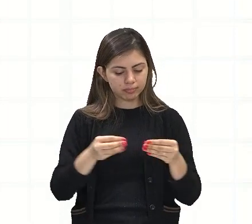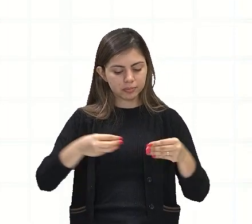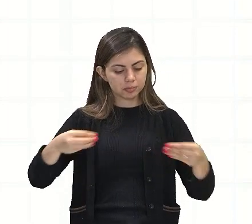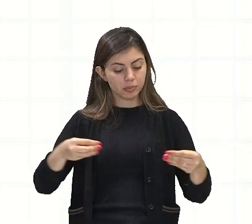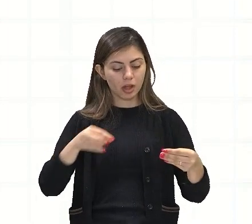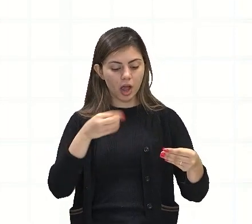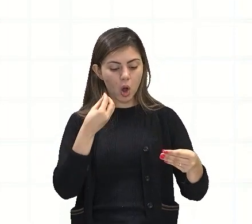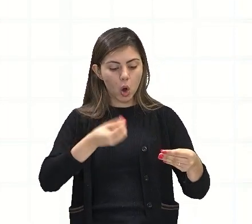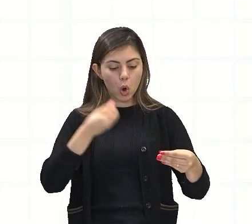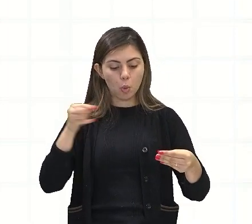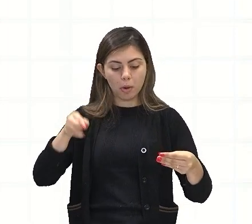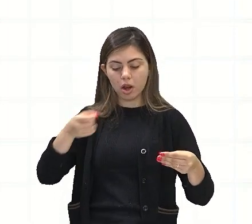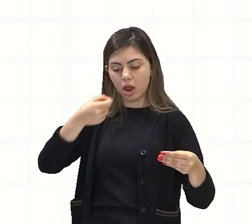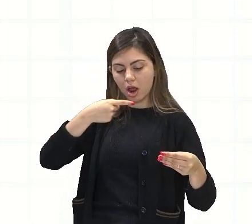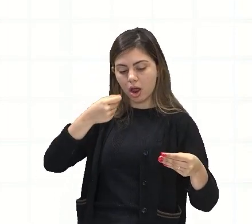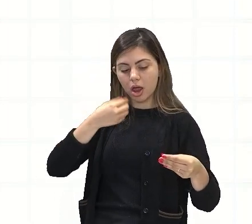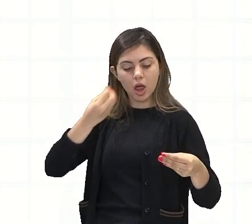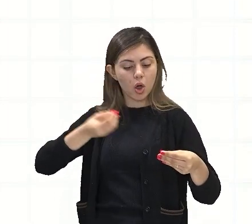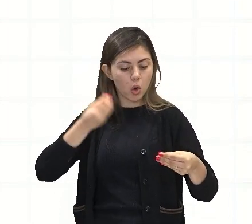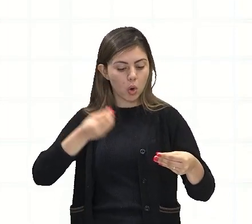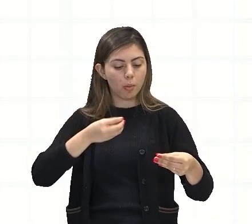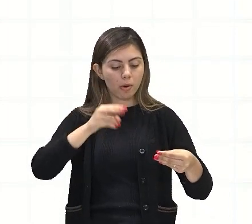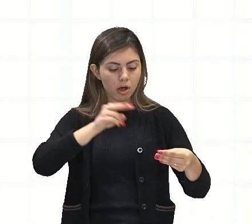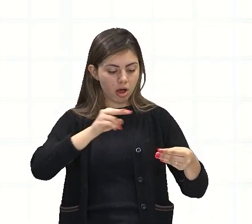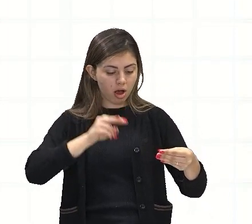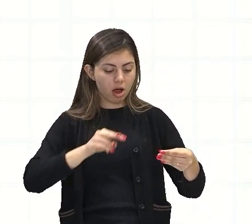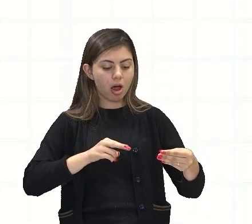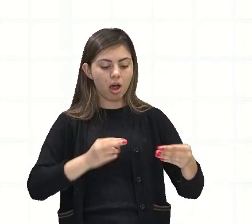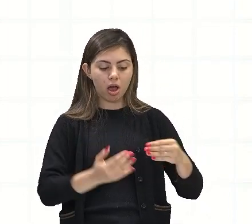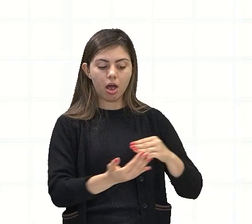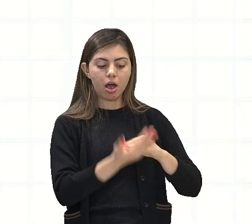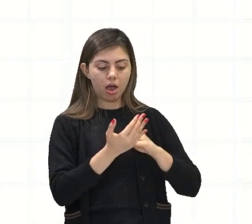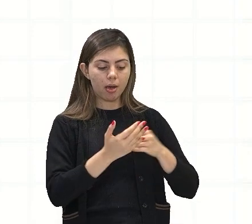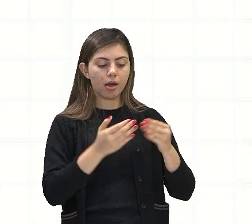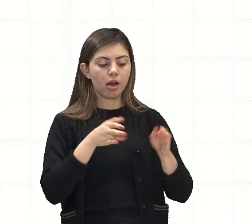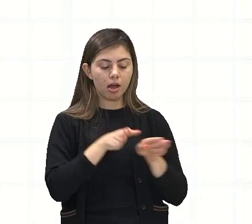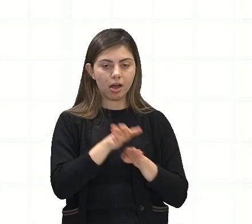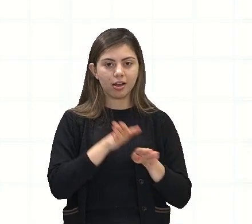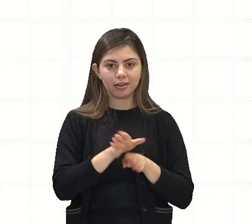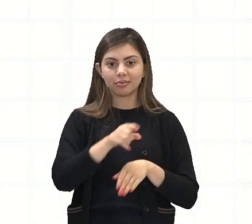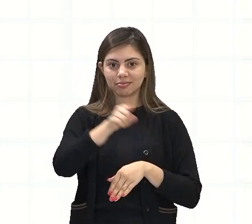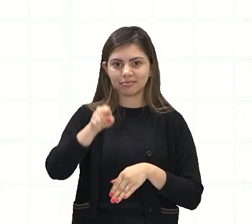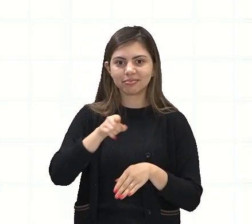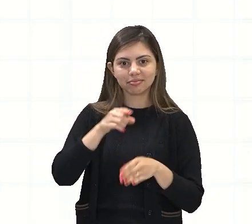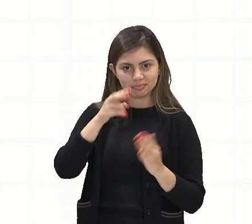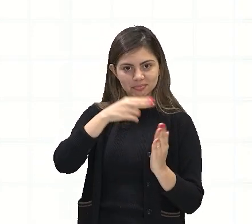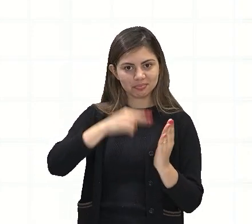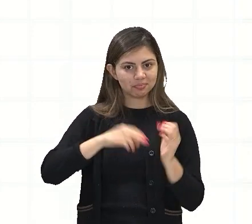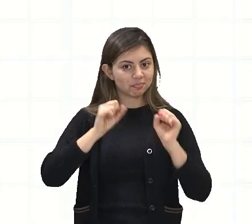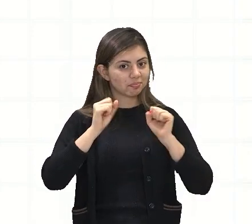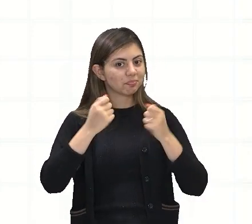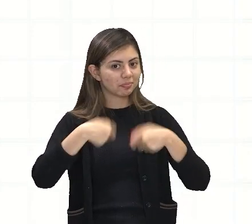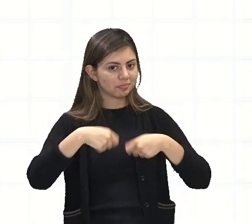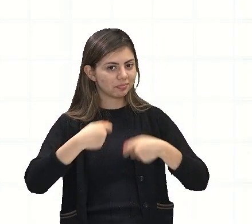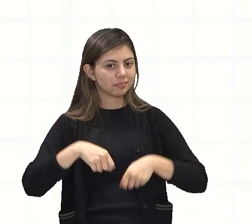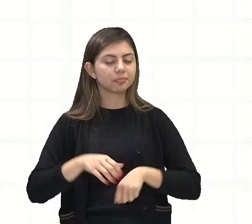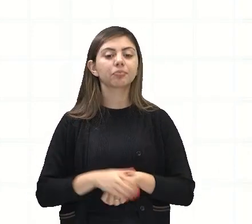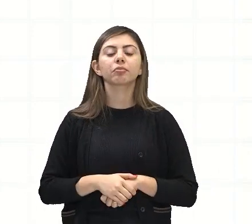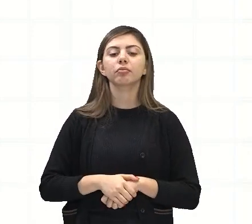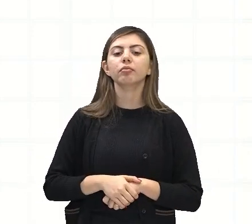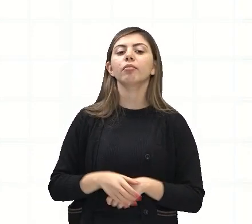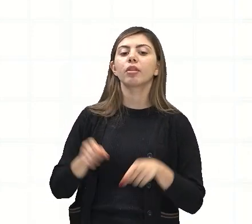indicando como eu devo tomar aquela medicação. Leiam as bulas, ok? Receitas